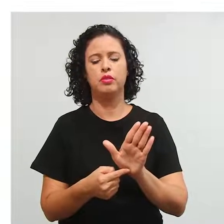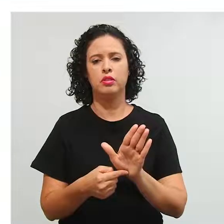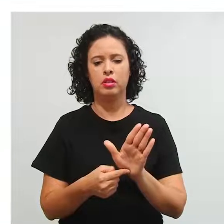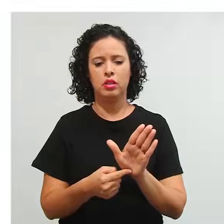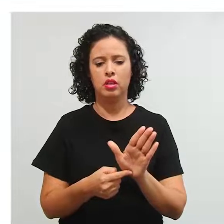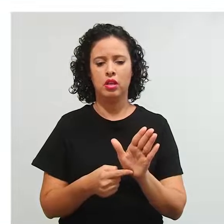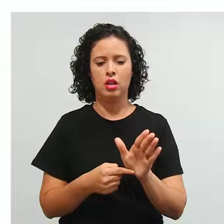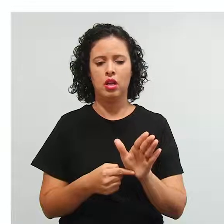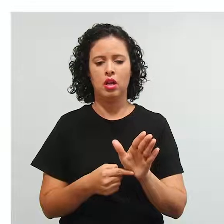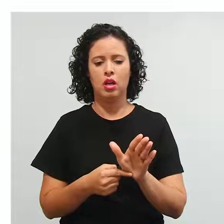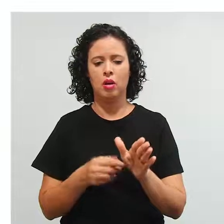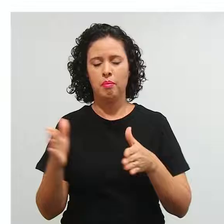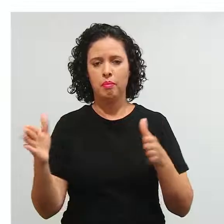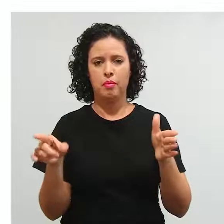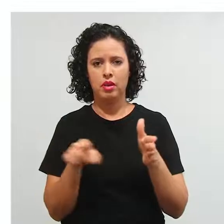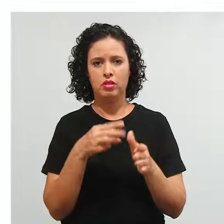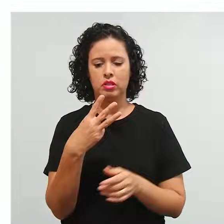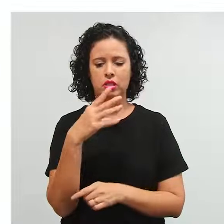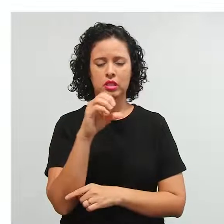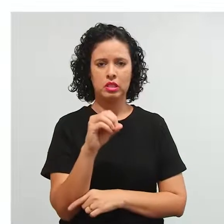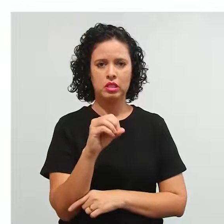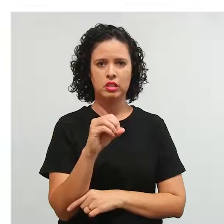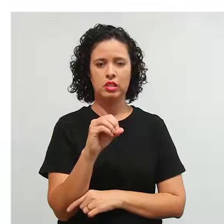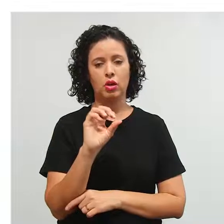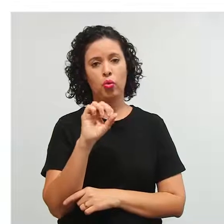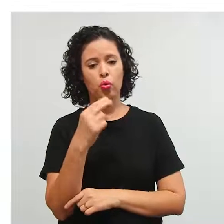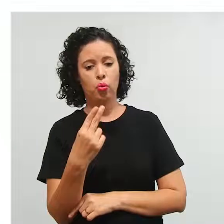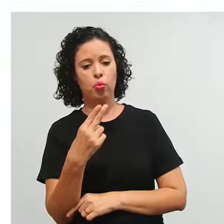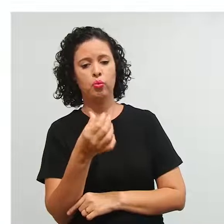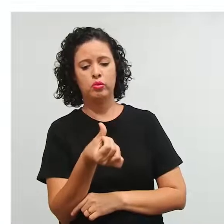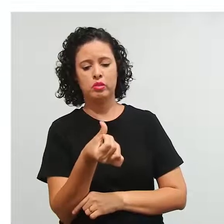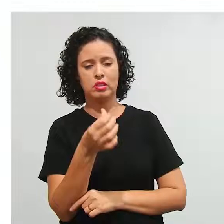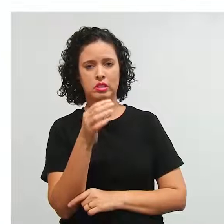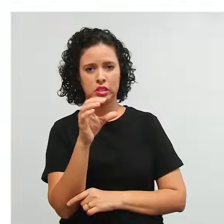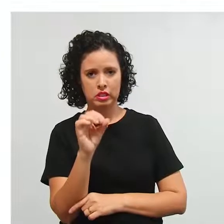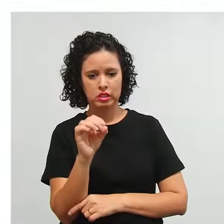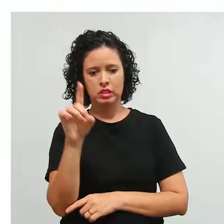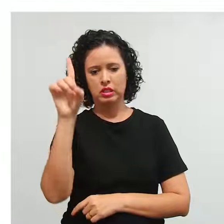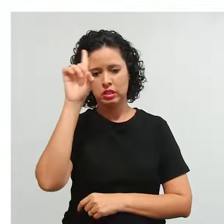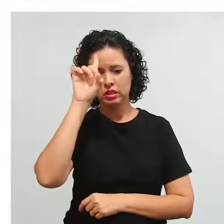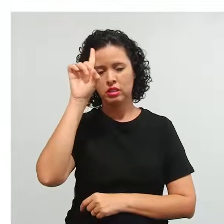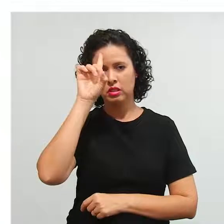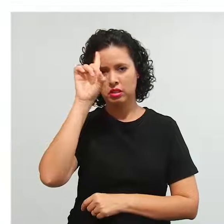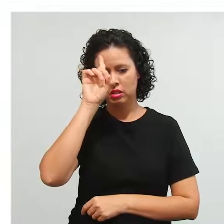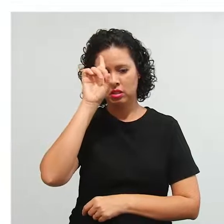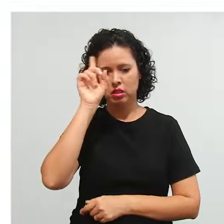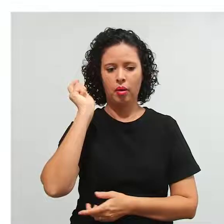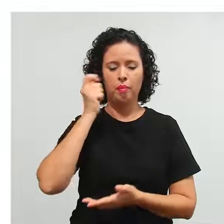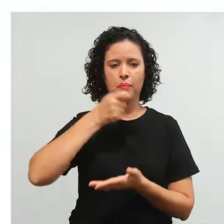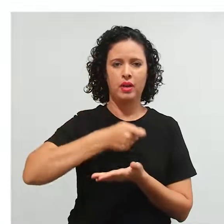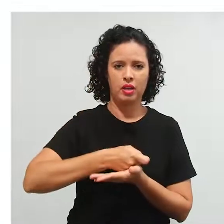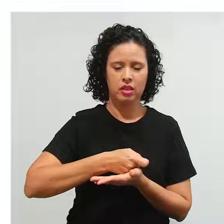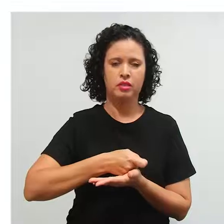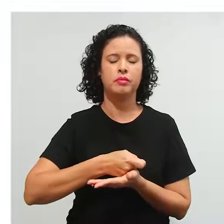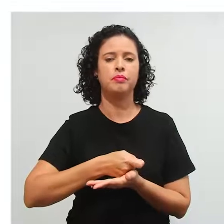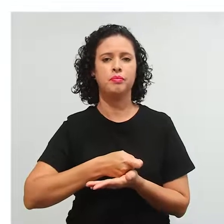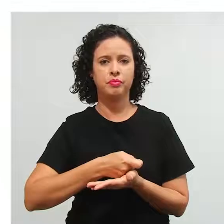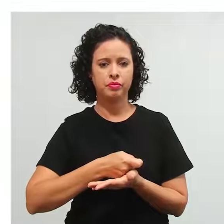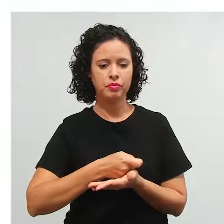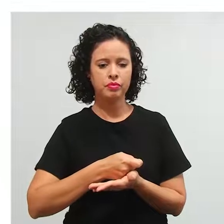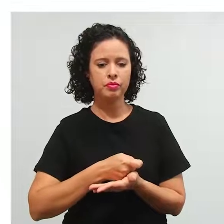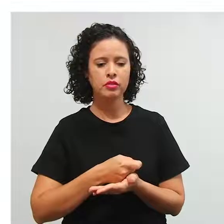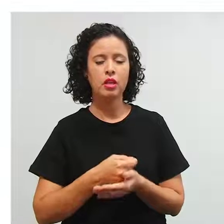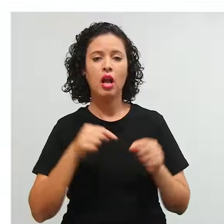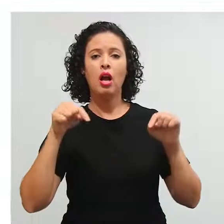pelo prazo de 30 a 60 dias para realizar o gasto e prestação de contas. Então, aqui